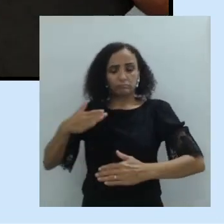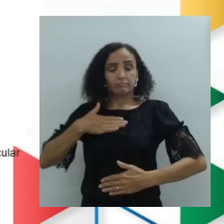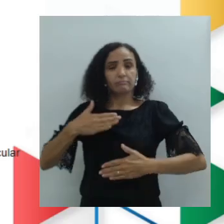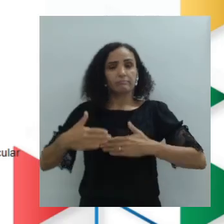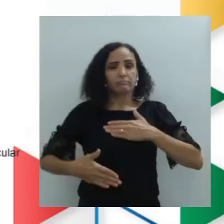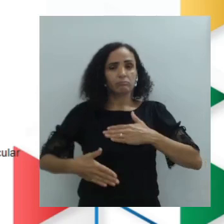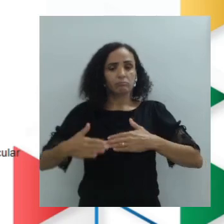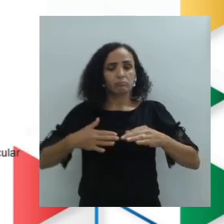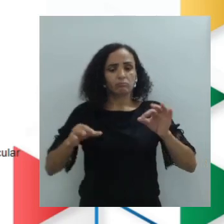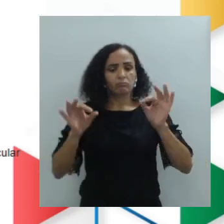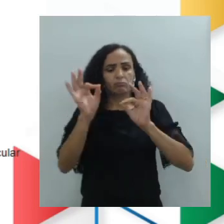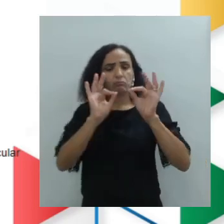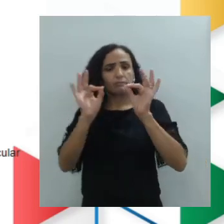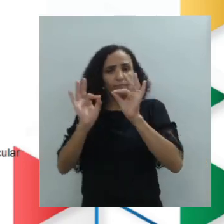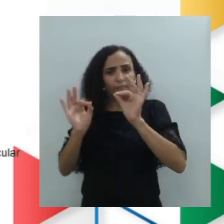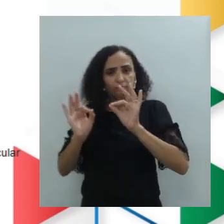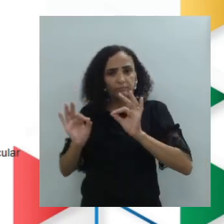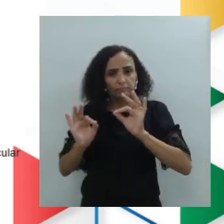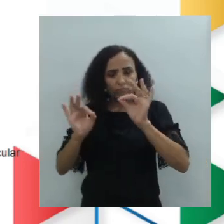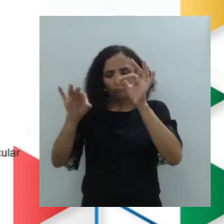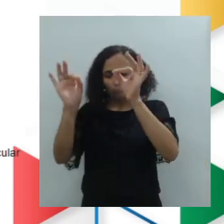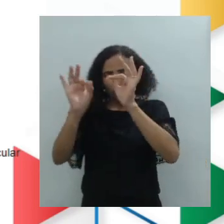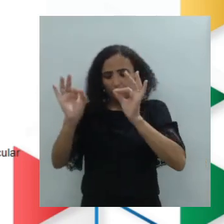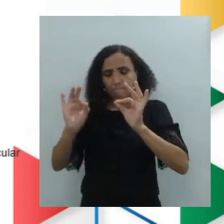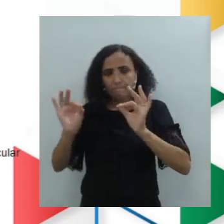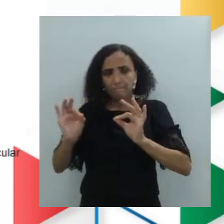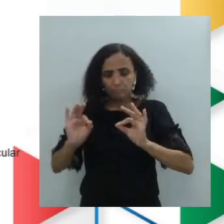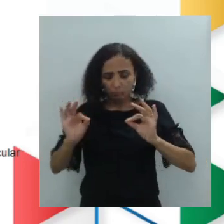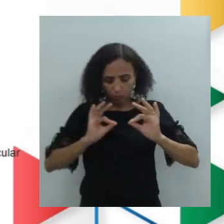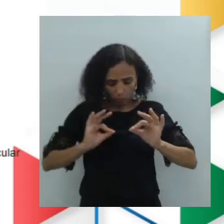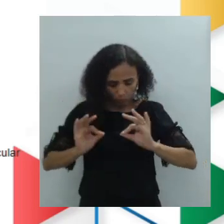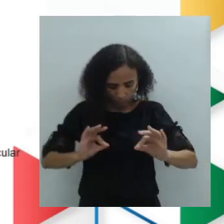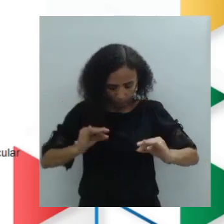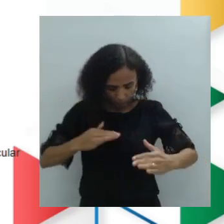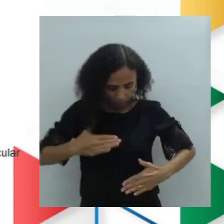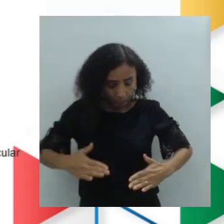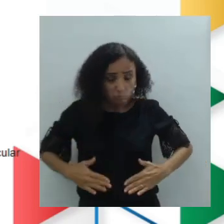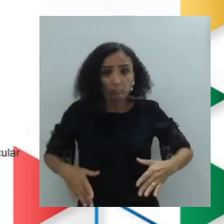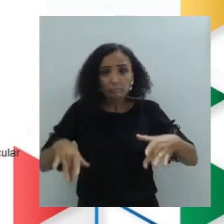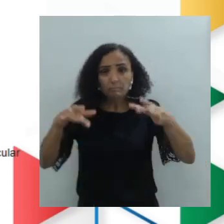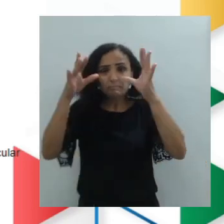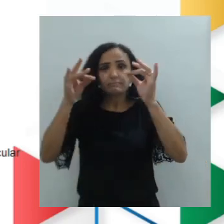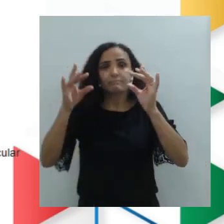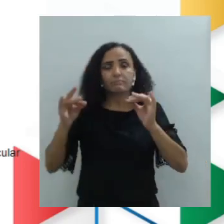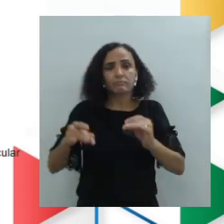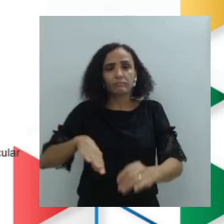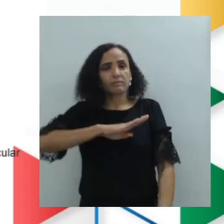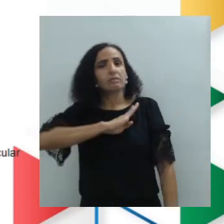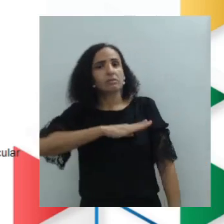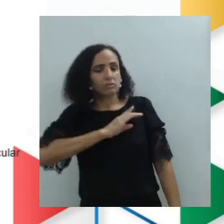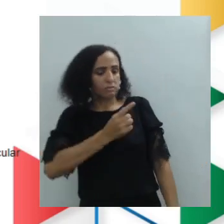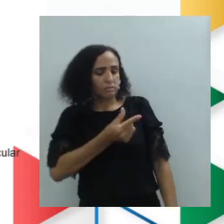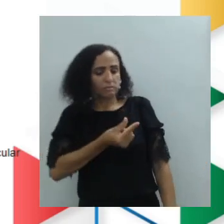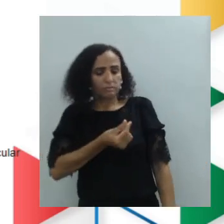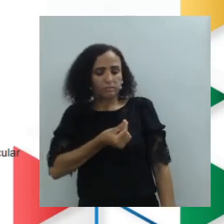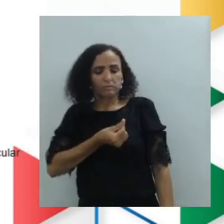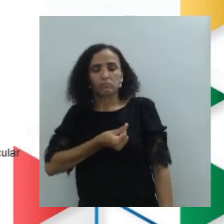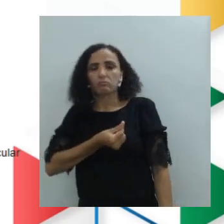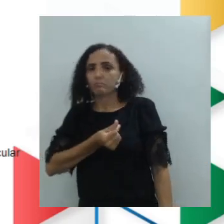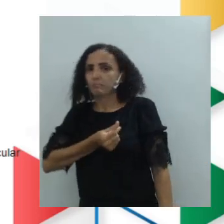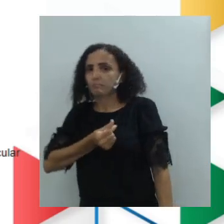corpo organizam-se e formam os órgãos, importantes unidades anatômicas. O coração, por exemplo, é